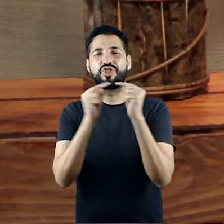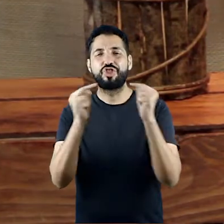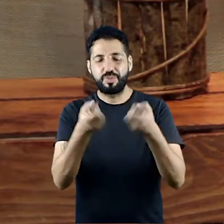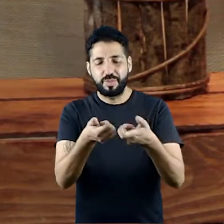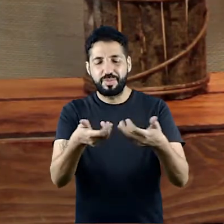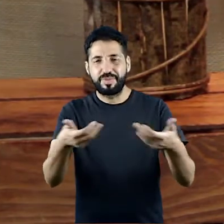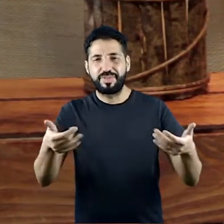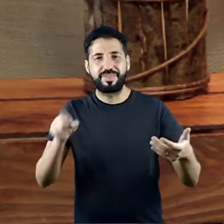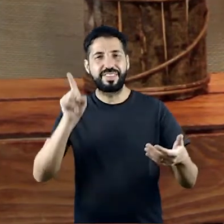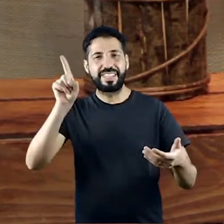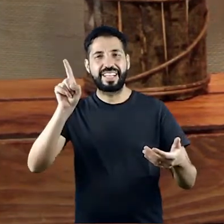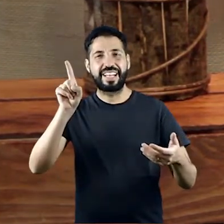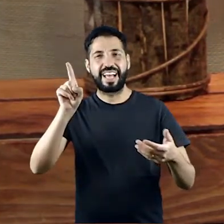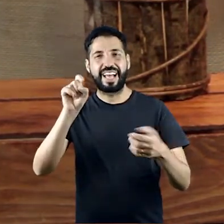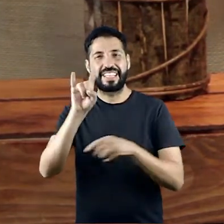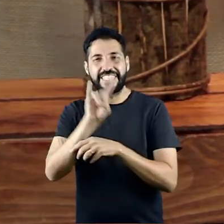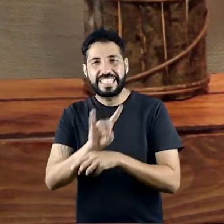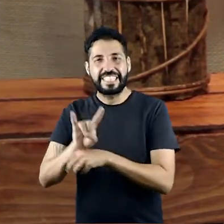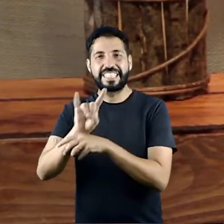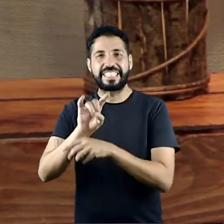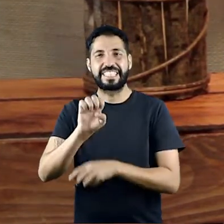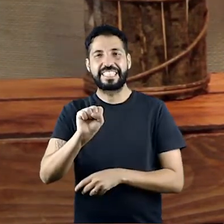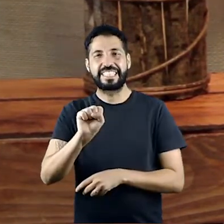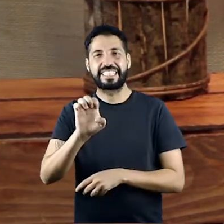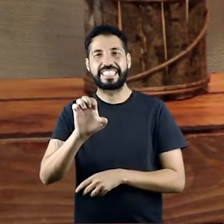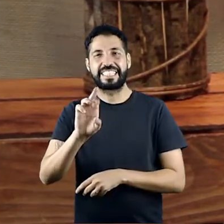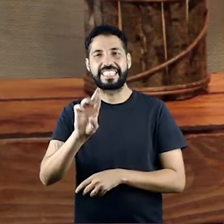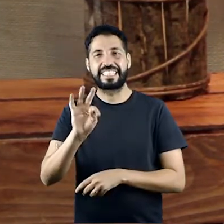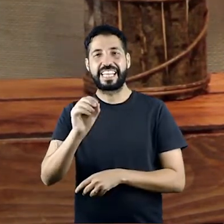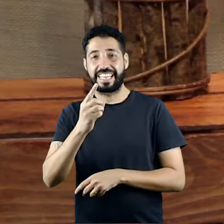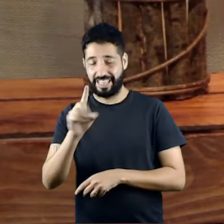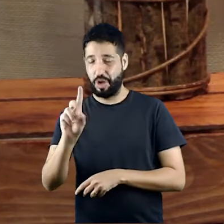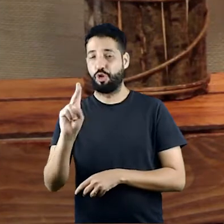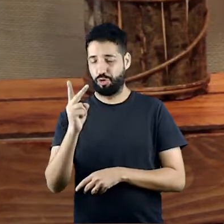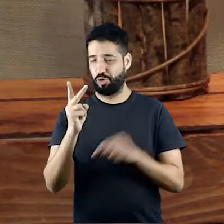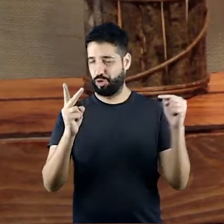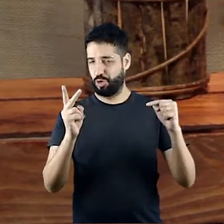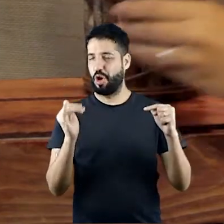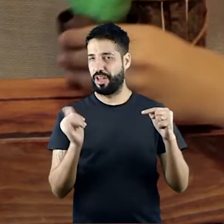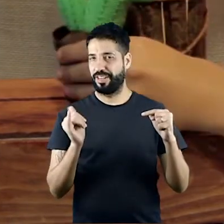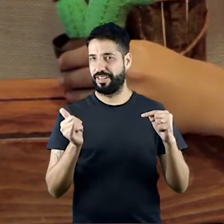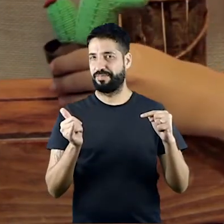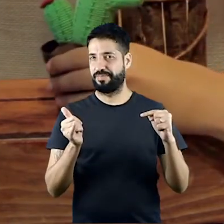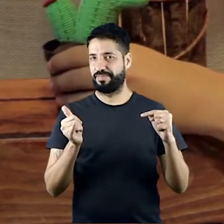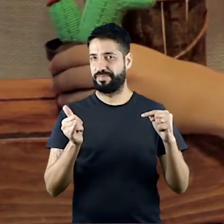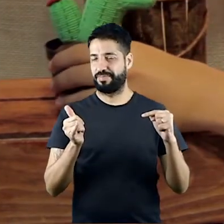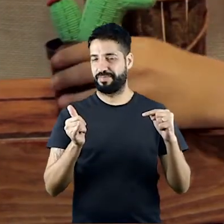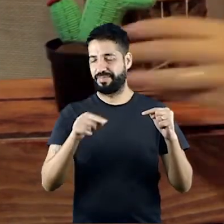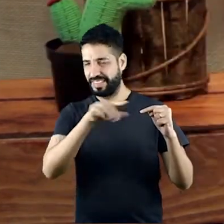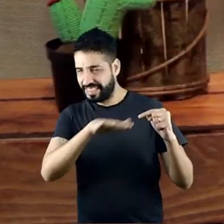doutor é dado a vegetação que cresce lá no sertão onde a história se passou e foi em Serra